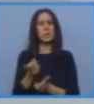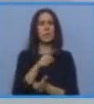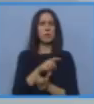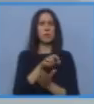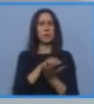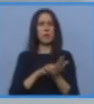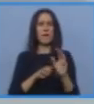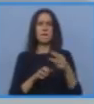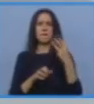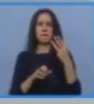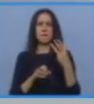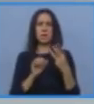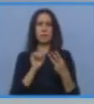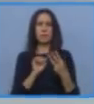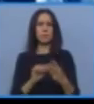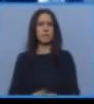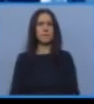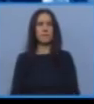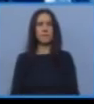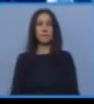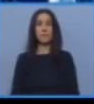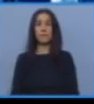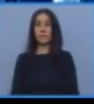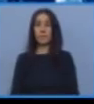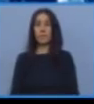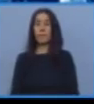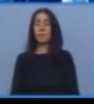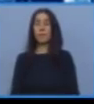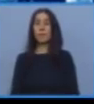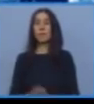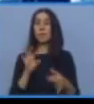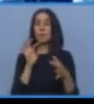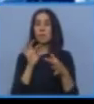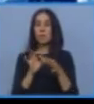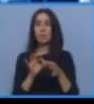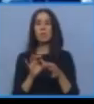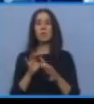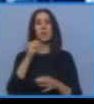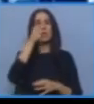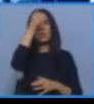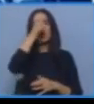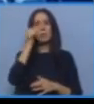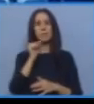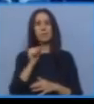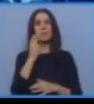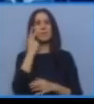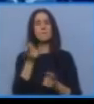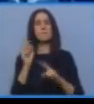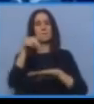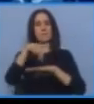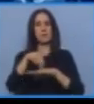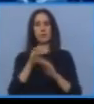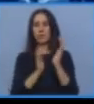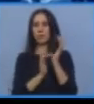3 sinóticos? Ele está situado no próprio domingo da ressurreição de